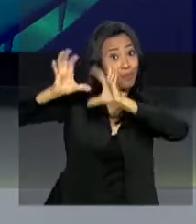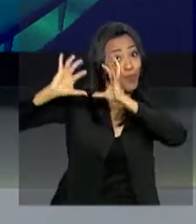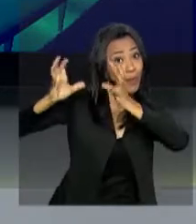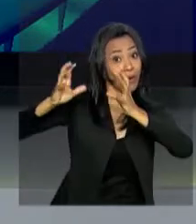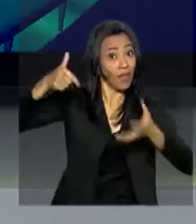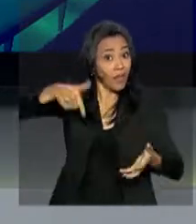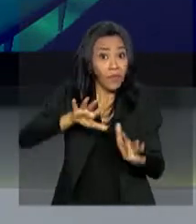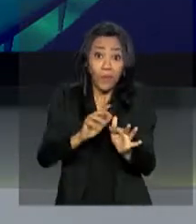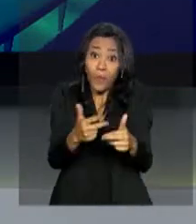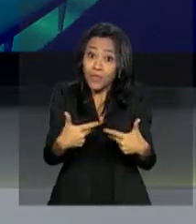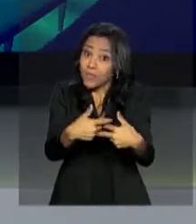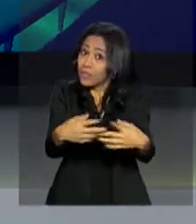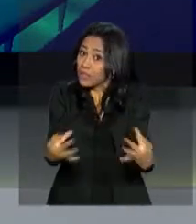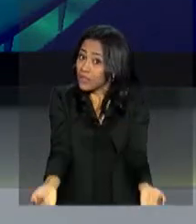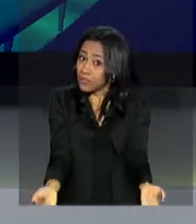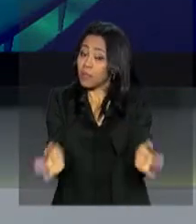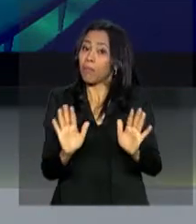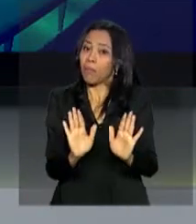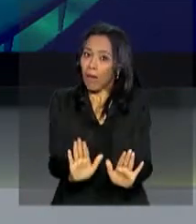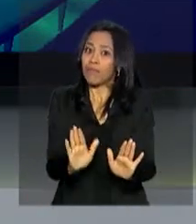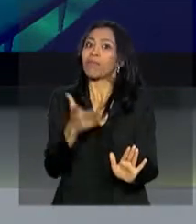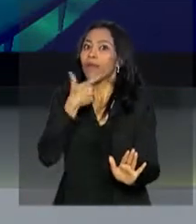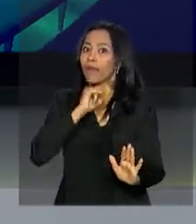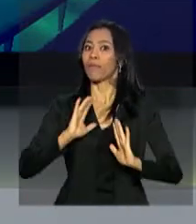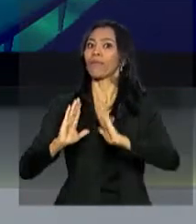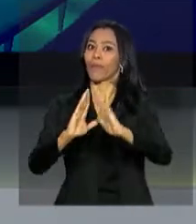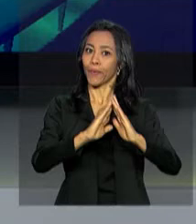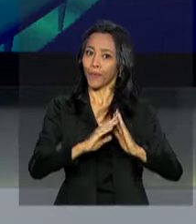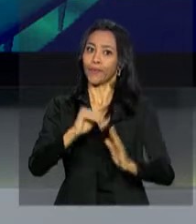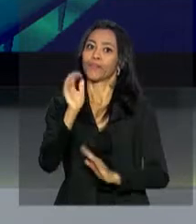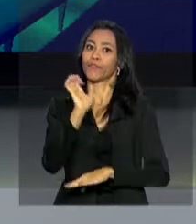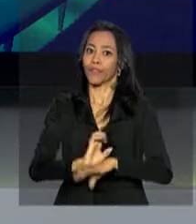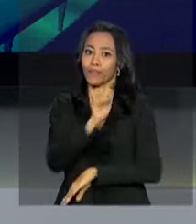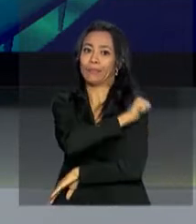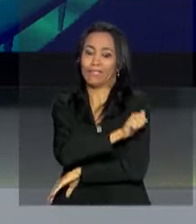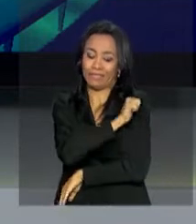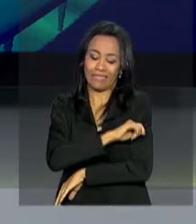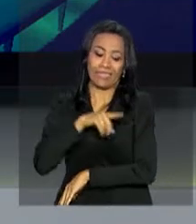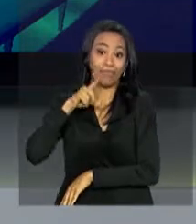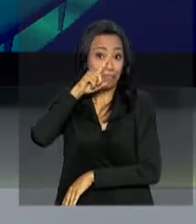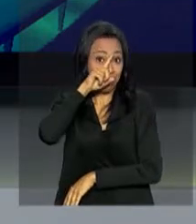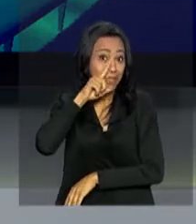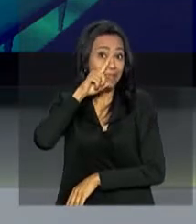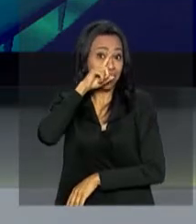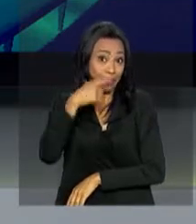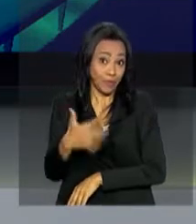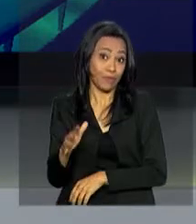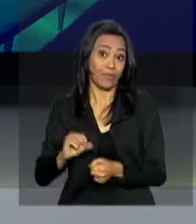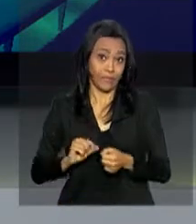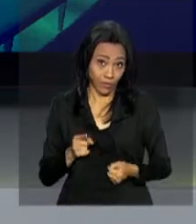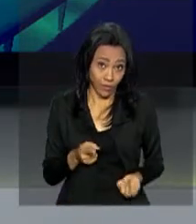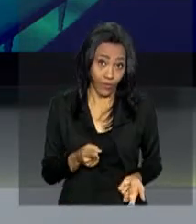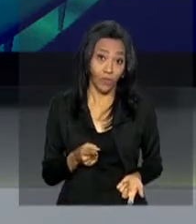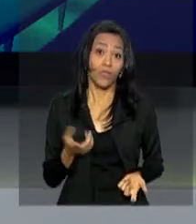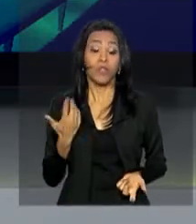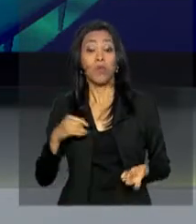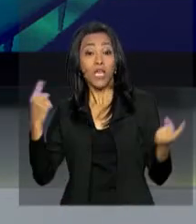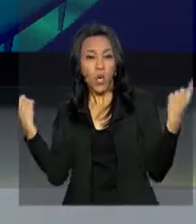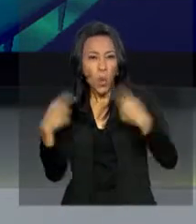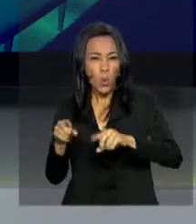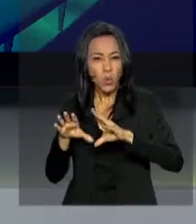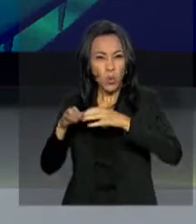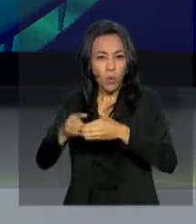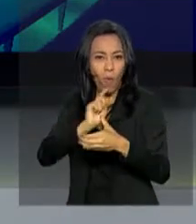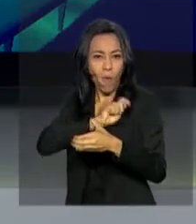ações simples, mas que para muitos moradores do Rio de Janeiro significa correr risco. Para combater o crime organizado